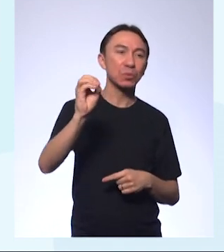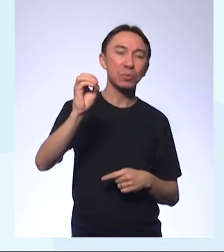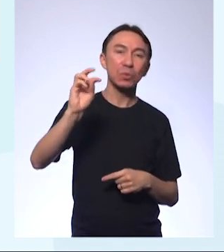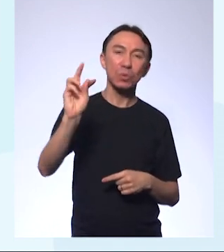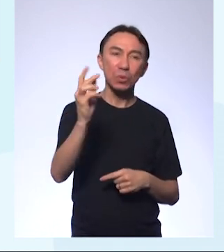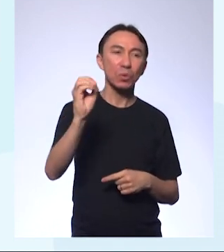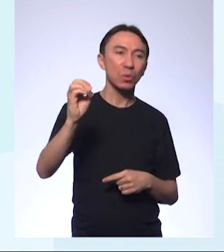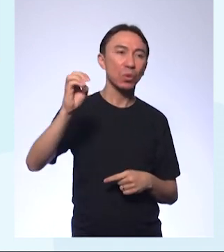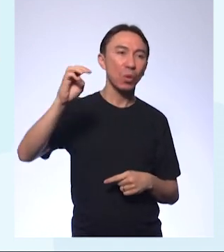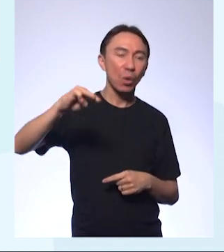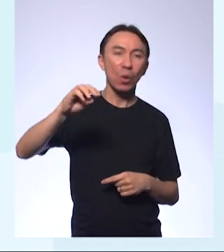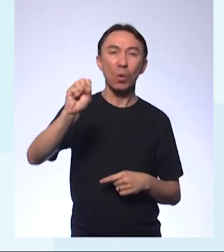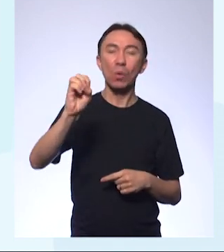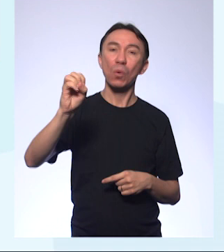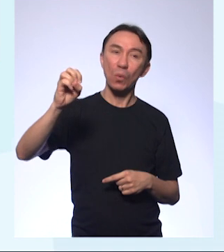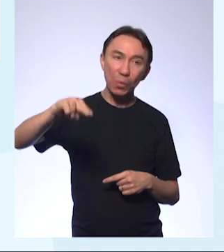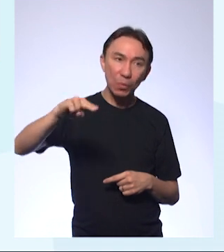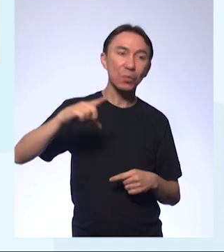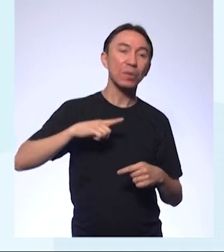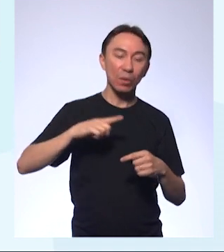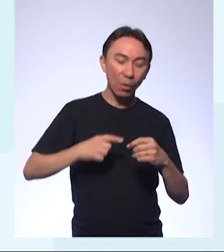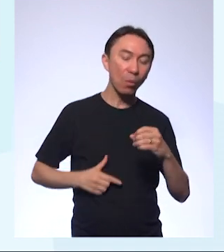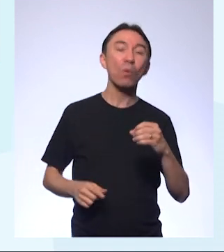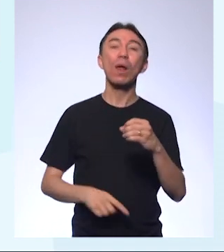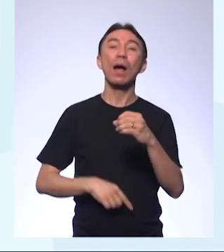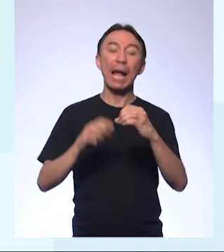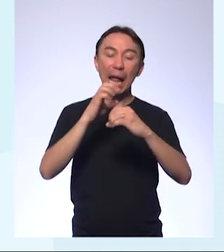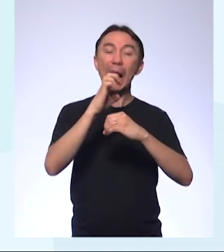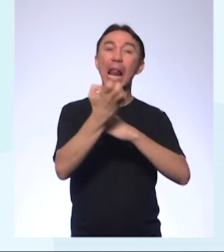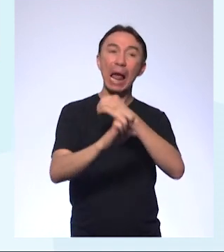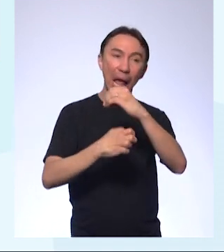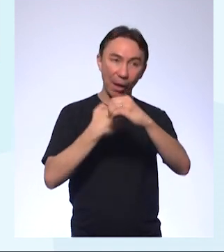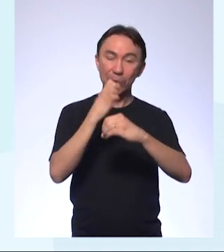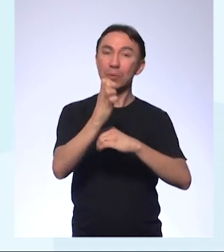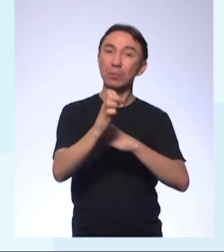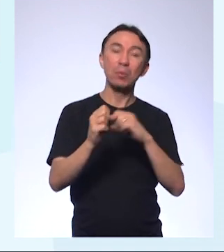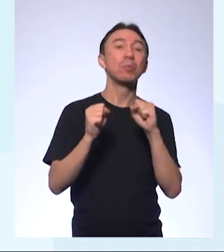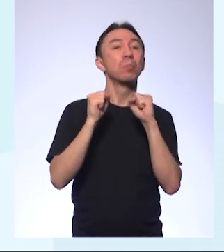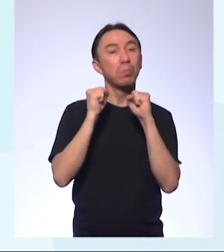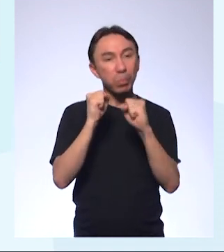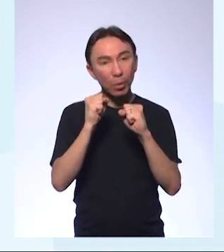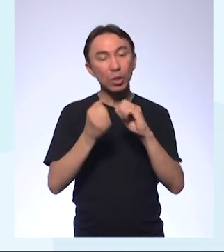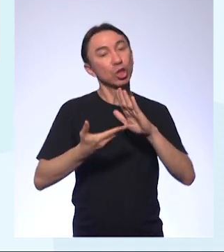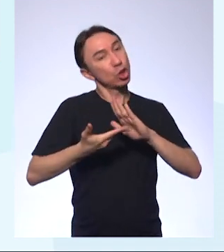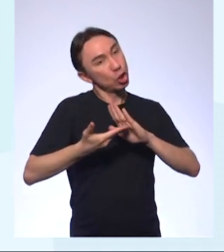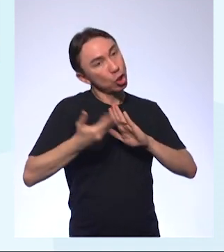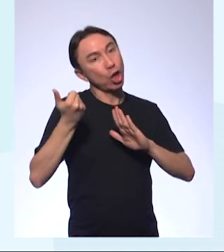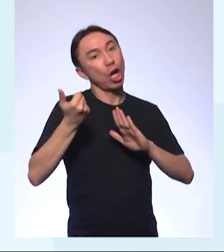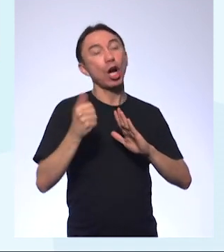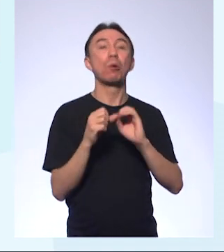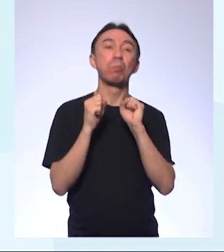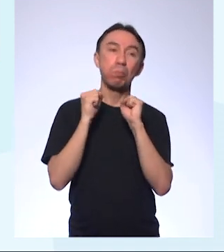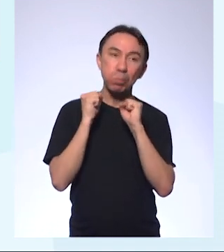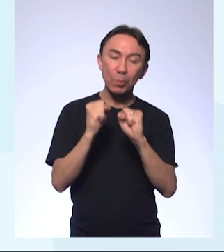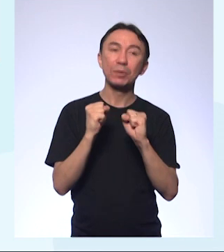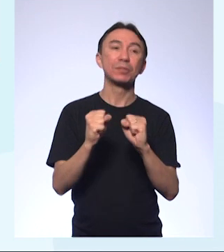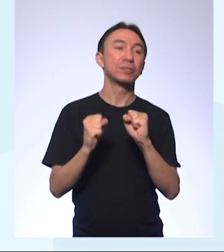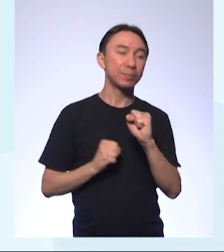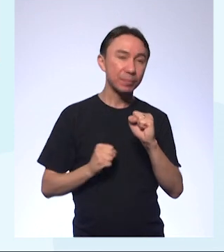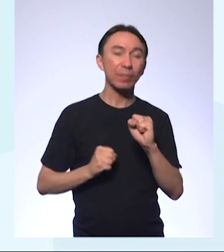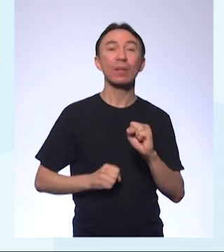ele já não é mais indestrutível nem indivisível, porque os elétrons podem ser retirados dele, então é uma